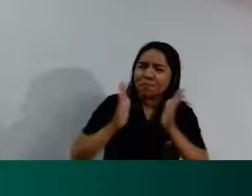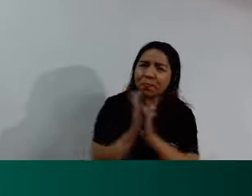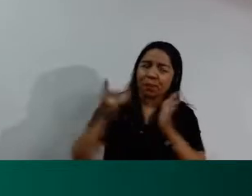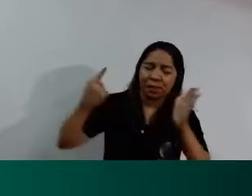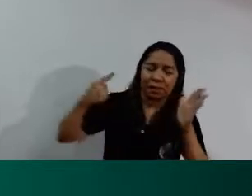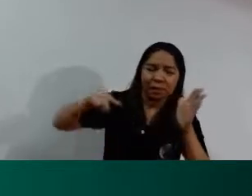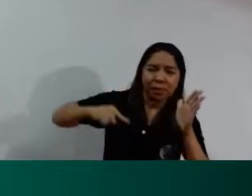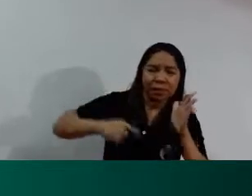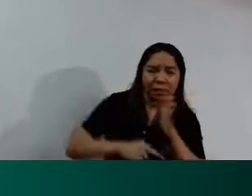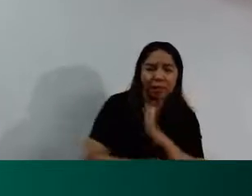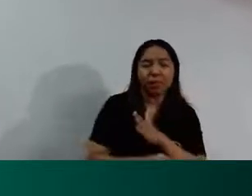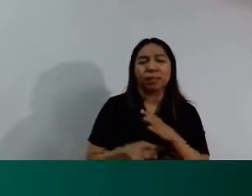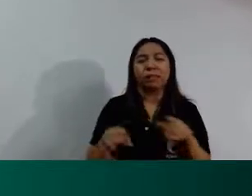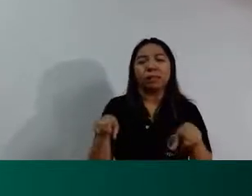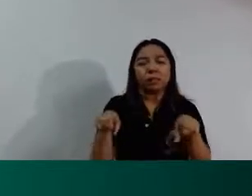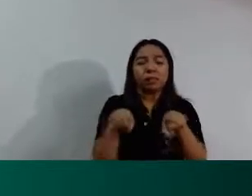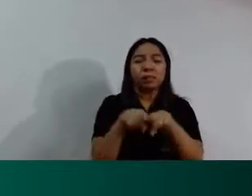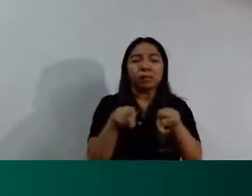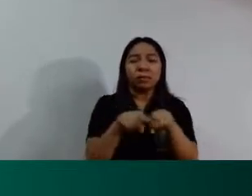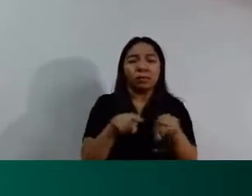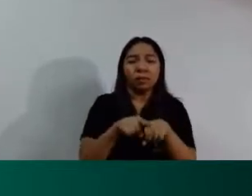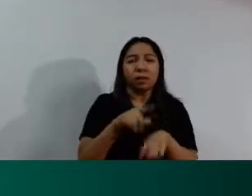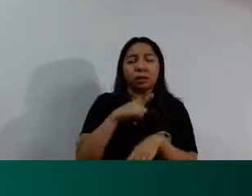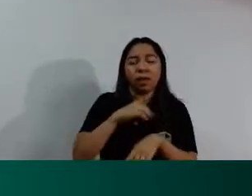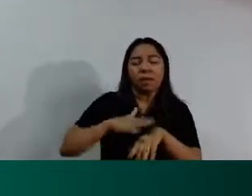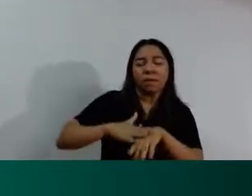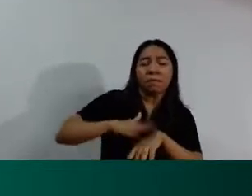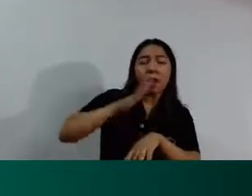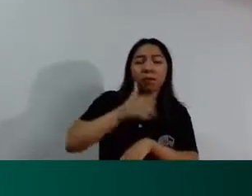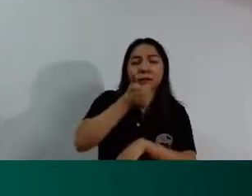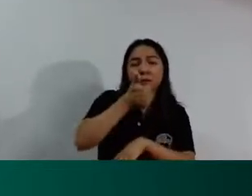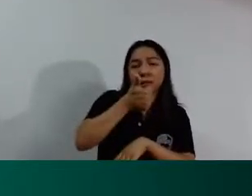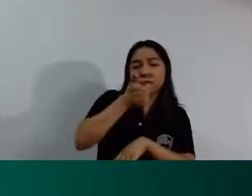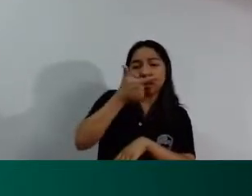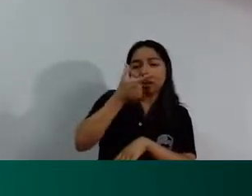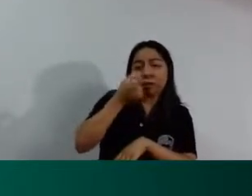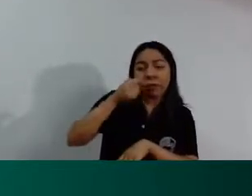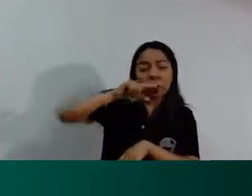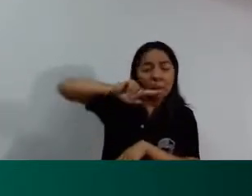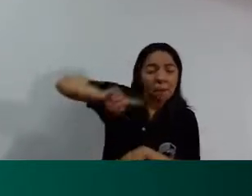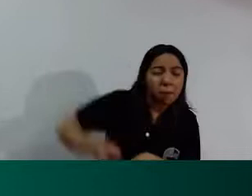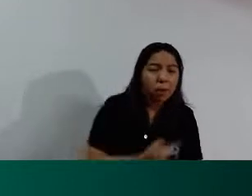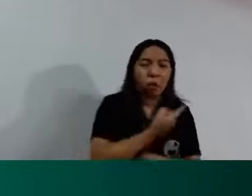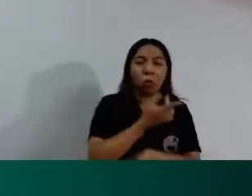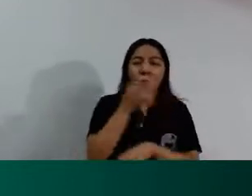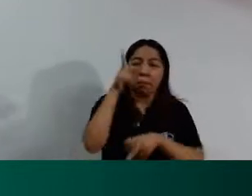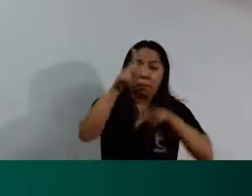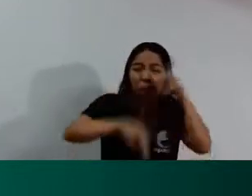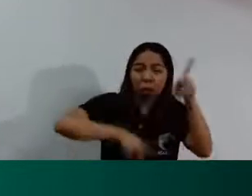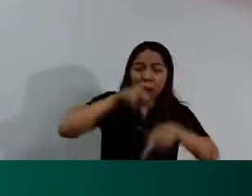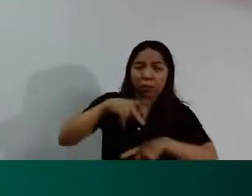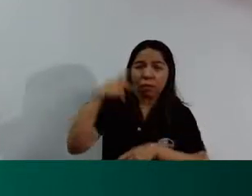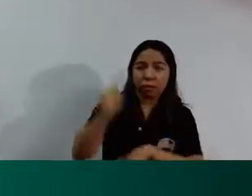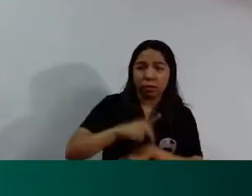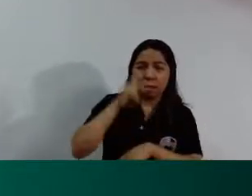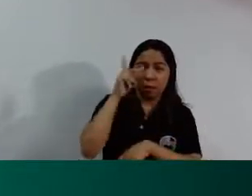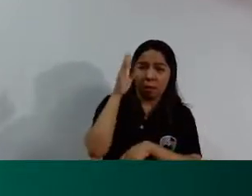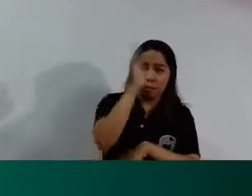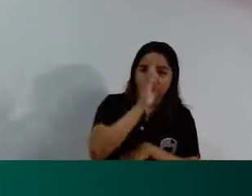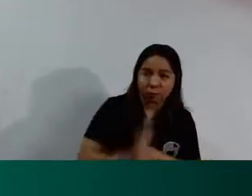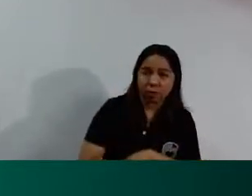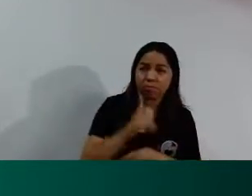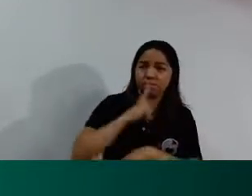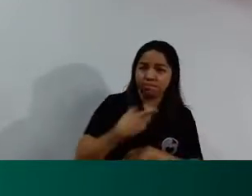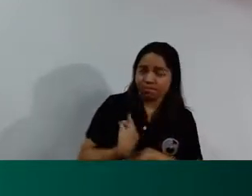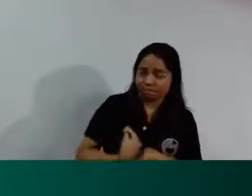a temos mais de 120 milhões da nossa população das pessoas nosso país que